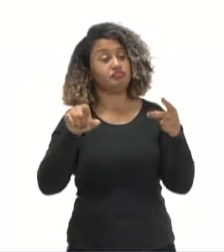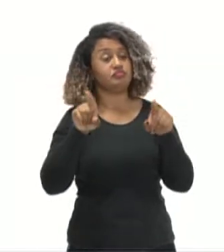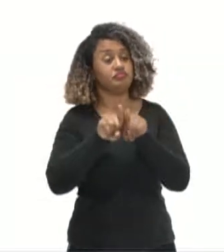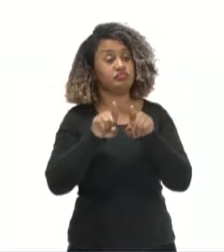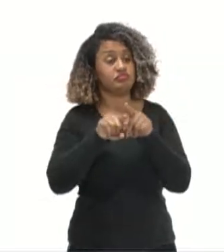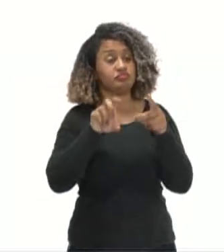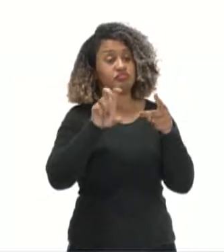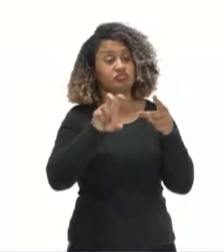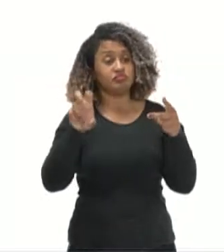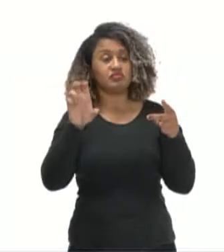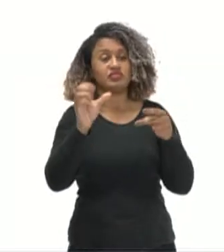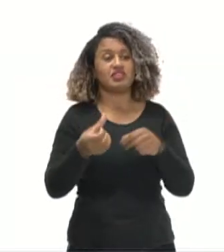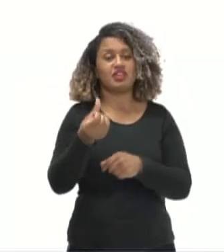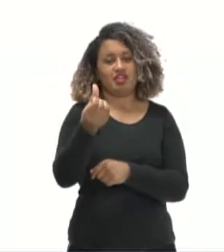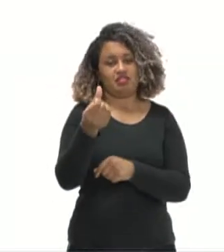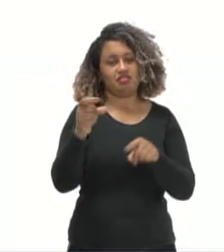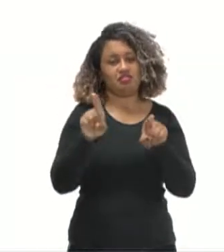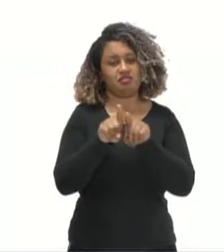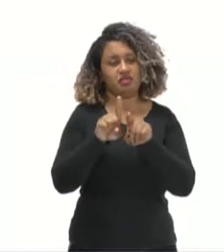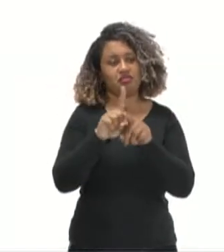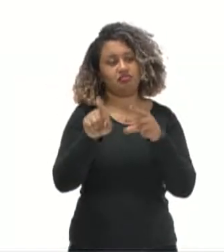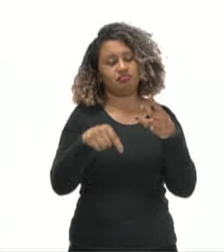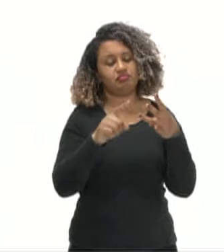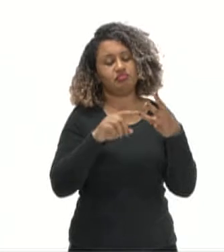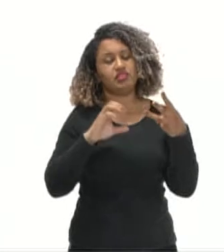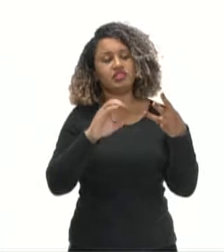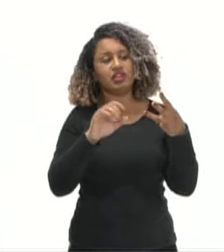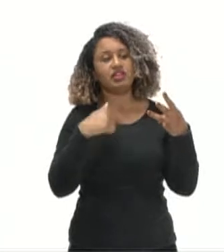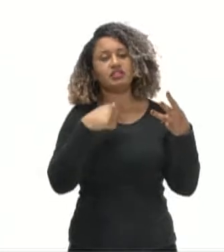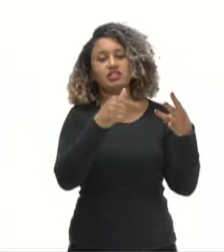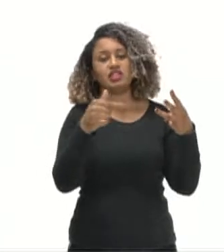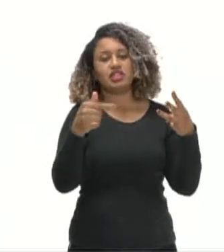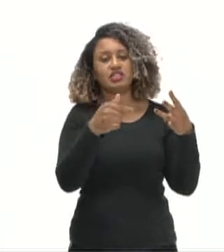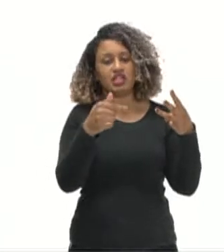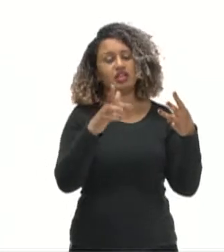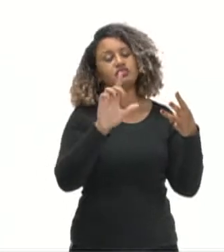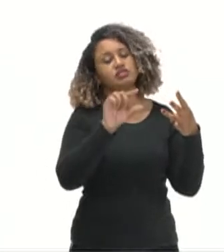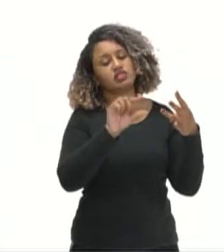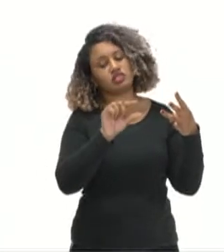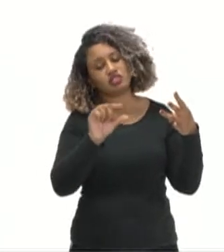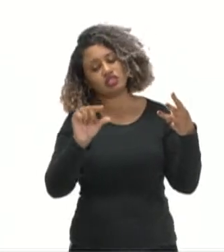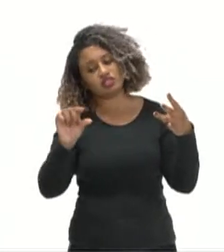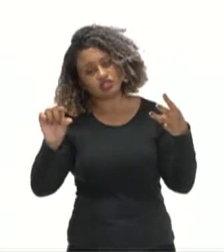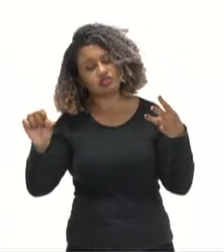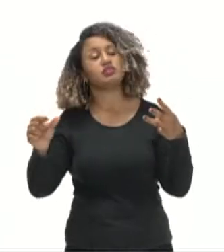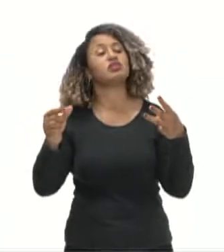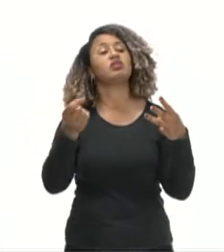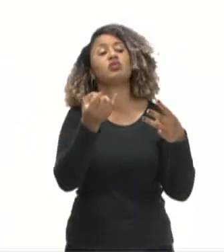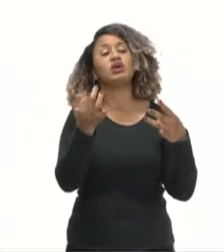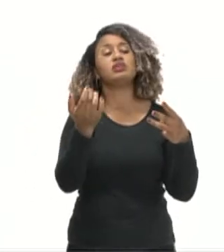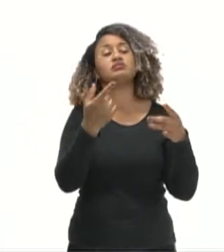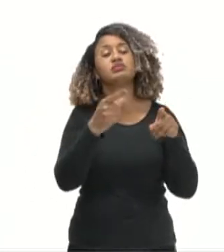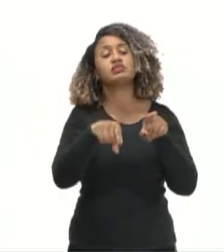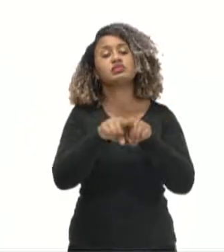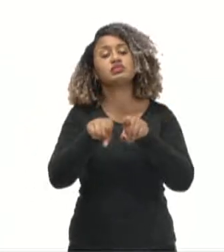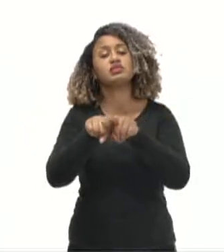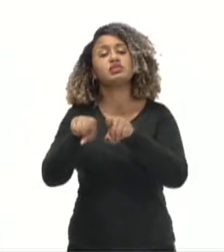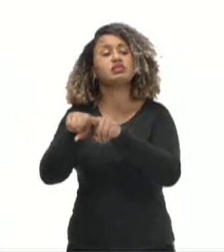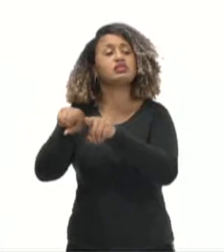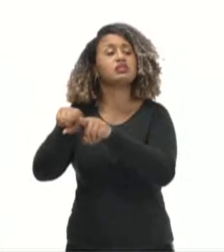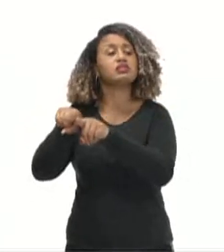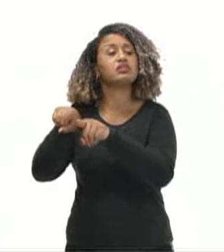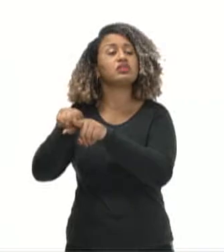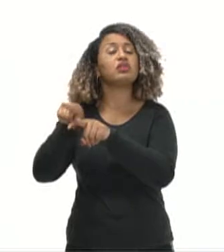ele repete 6 vezes. E aqui você tem 77 vezes 77, que repete 1, 2, 3,